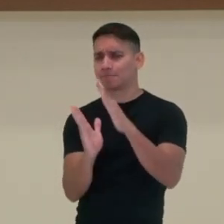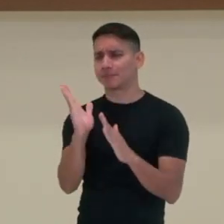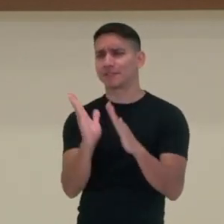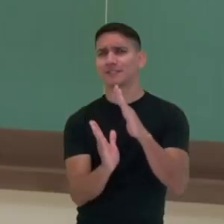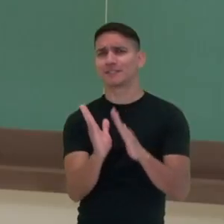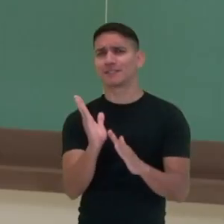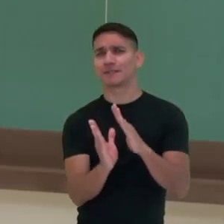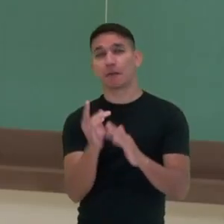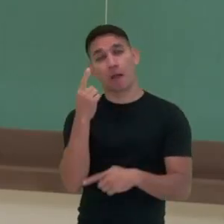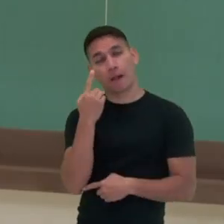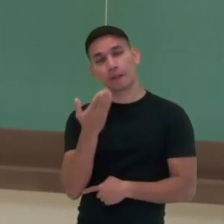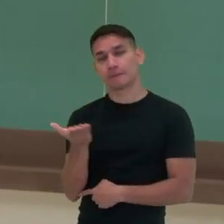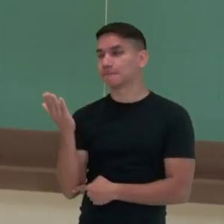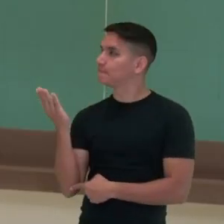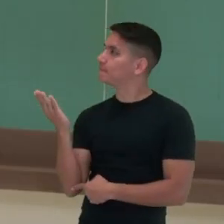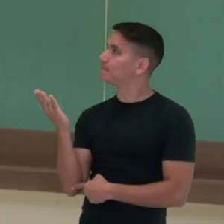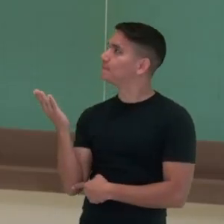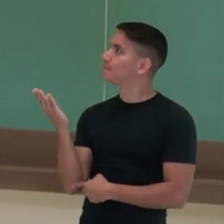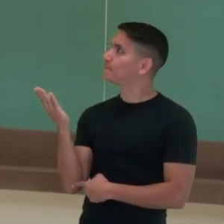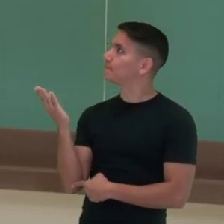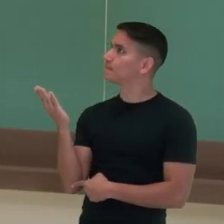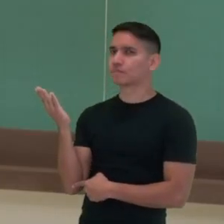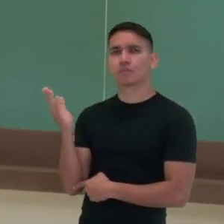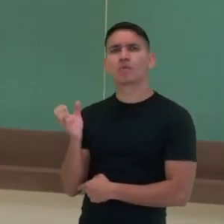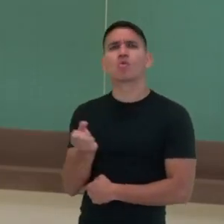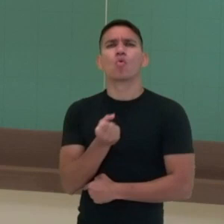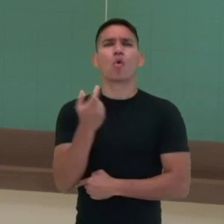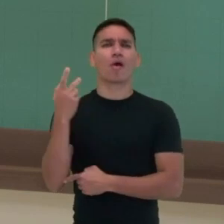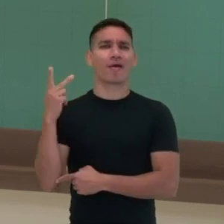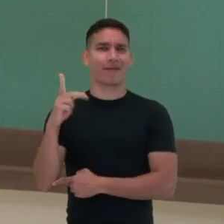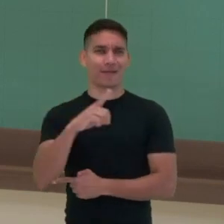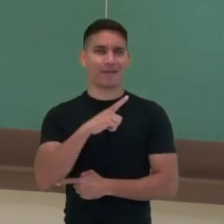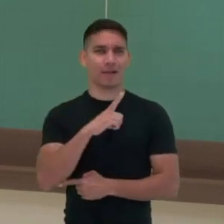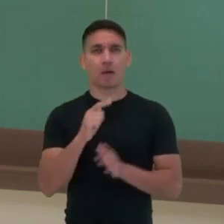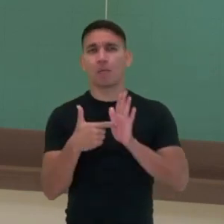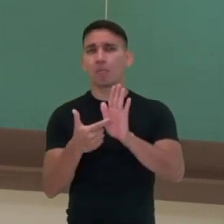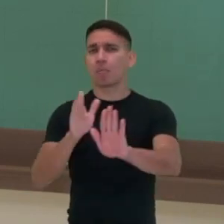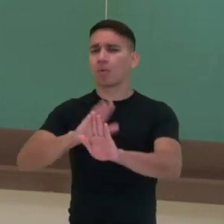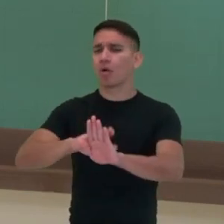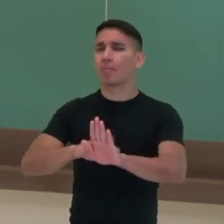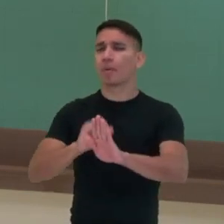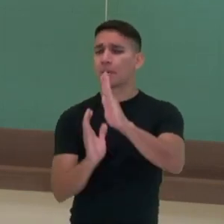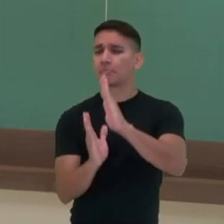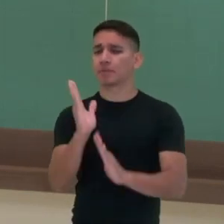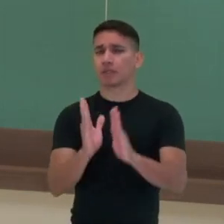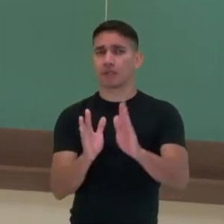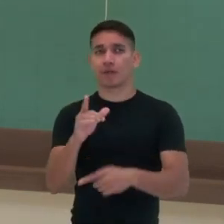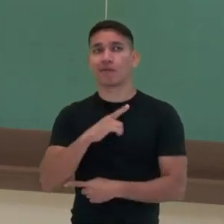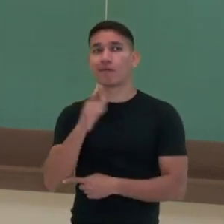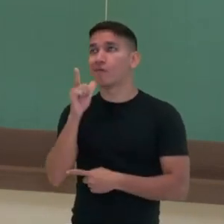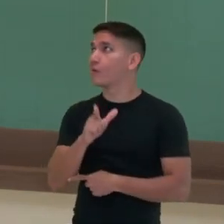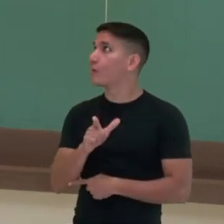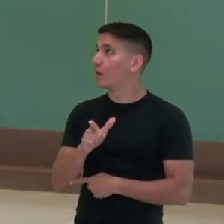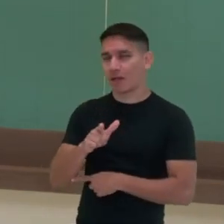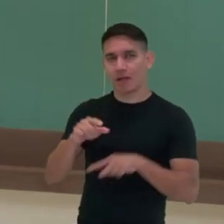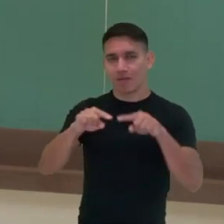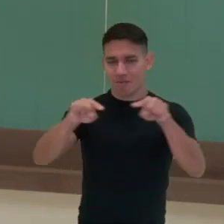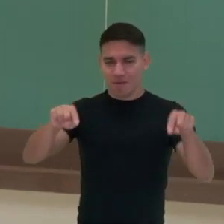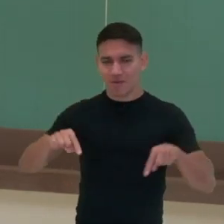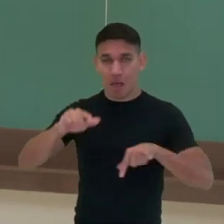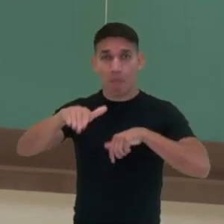então? Olha só. Então, aqui, né, qual delas, né, que traz a ideia de retas paralelas? Então, aqui a gente tem as raias da piscina,